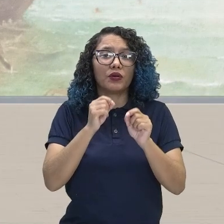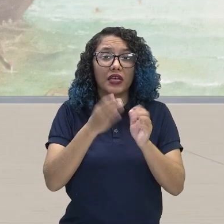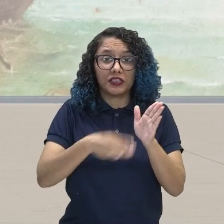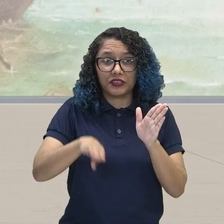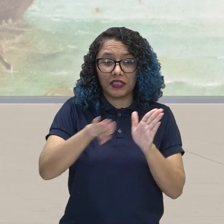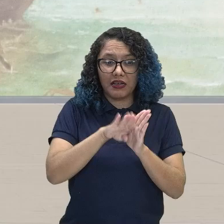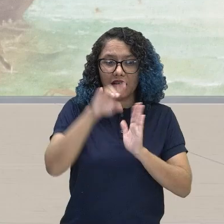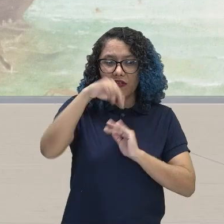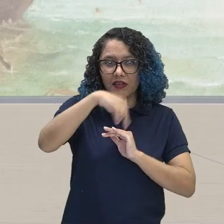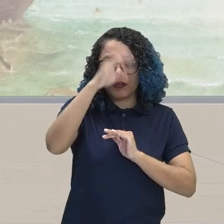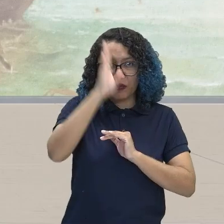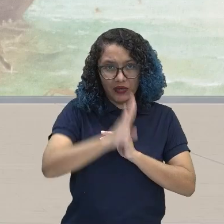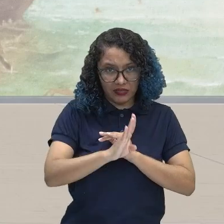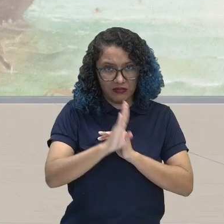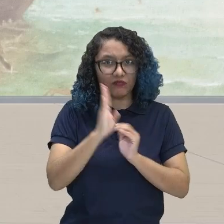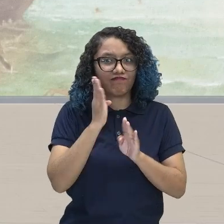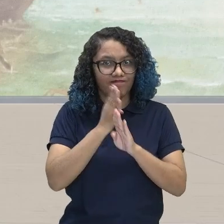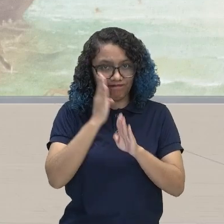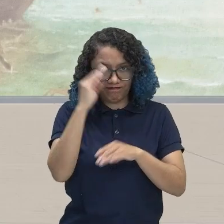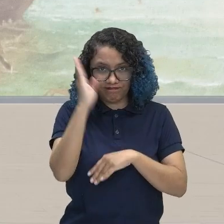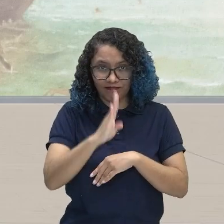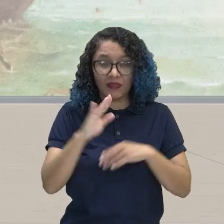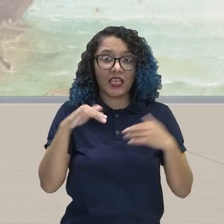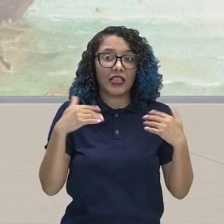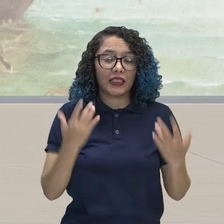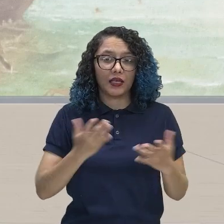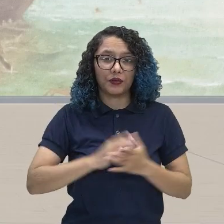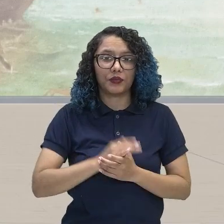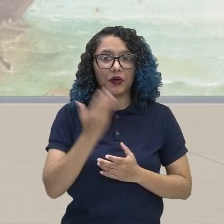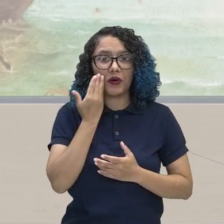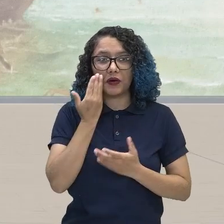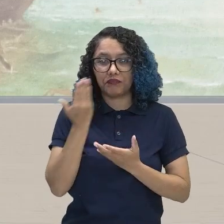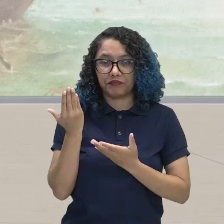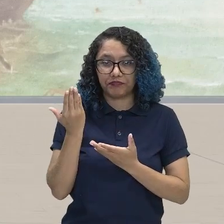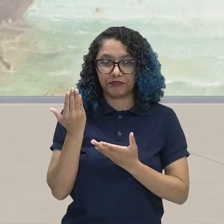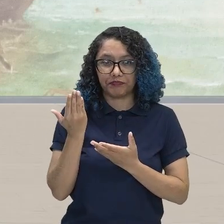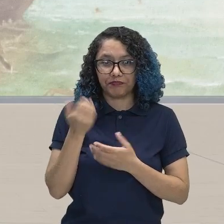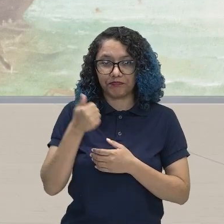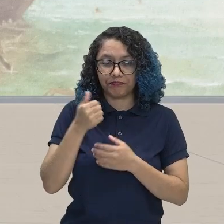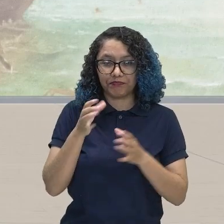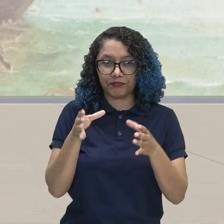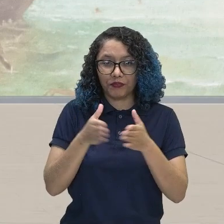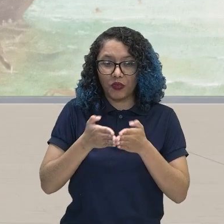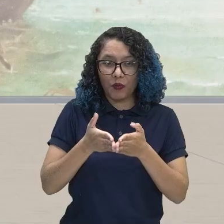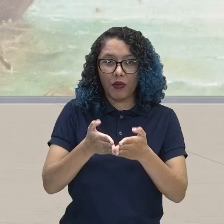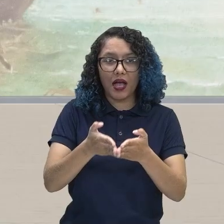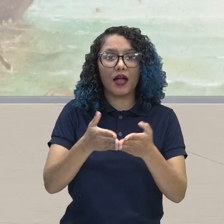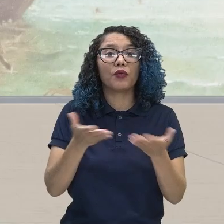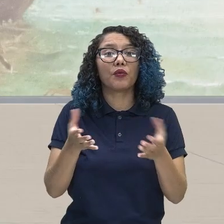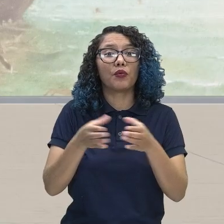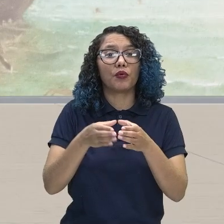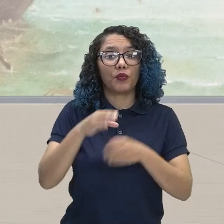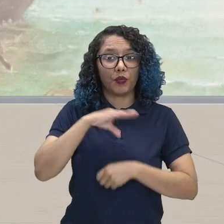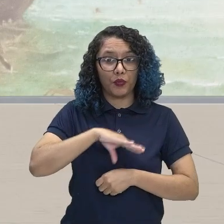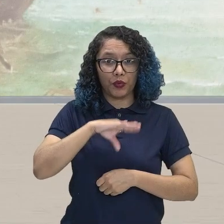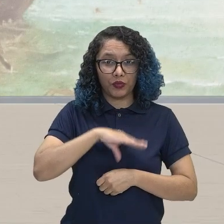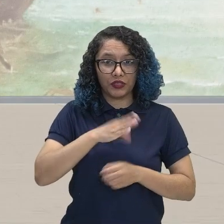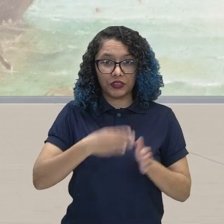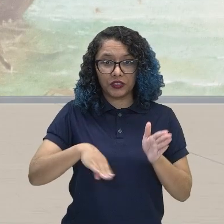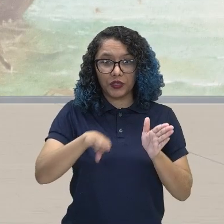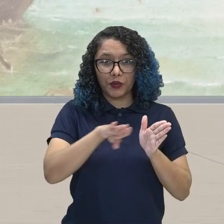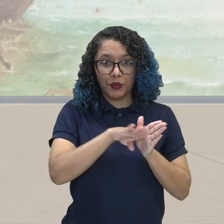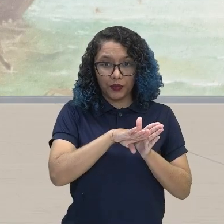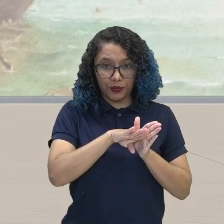Então, desse lado, vocês estão vendo aqui os portugueses, né? Eles chegaram na costa do Brasil,